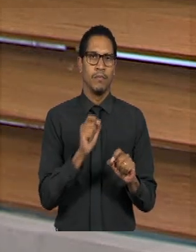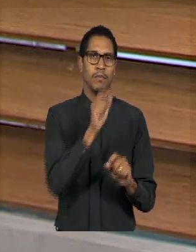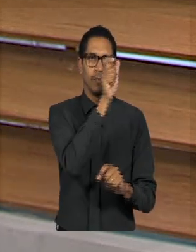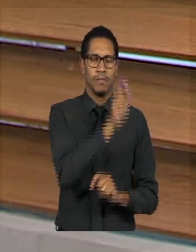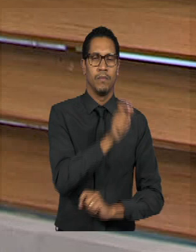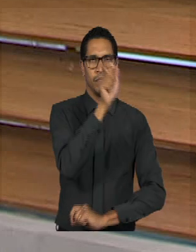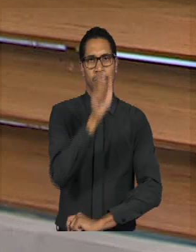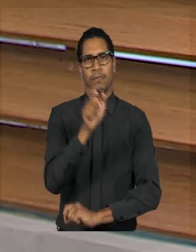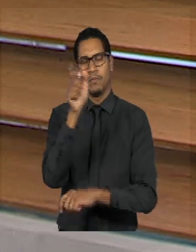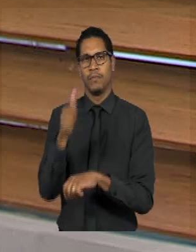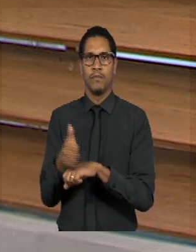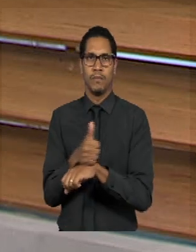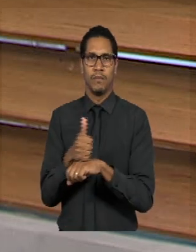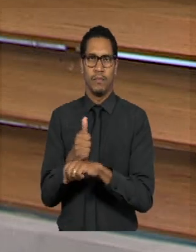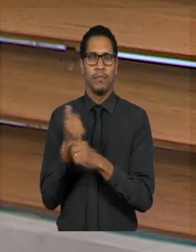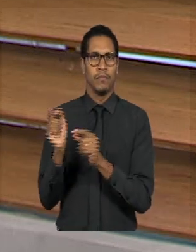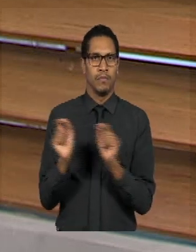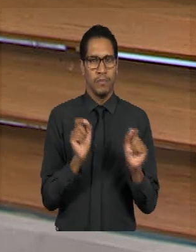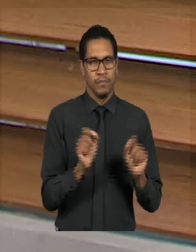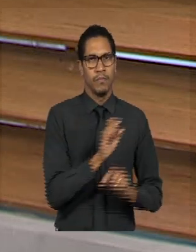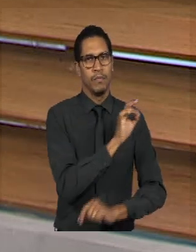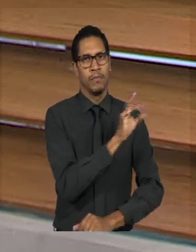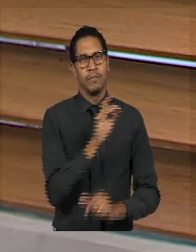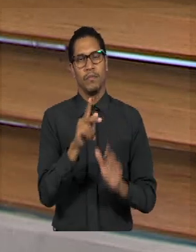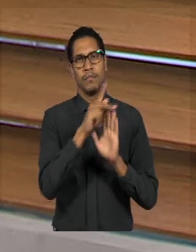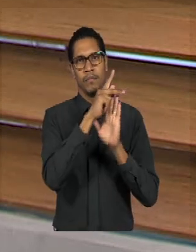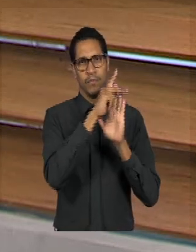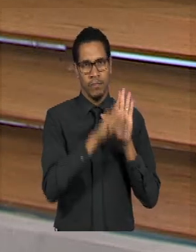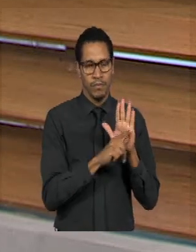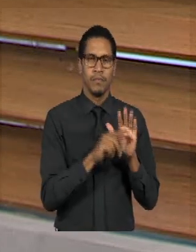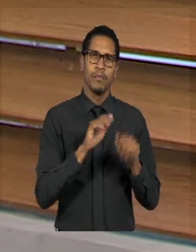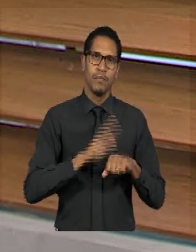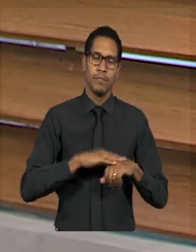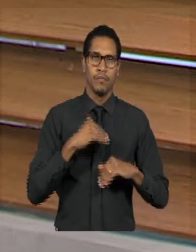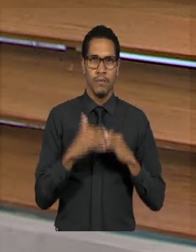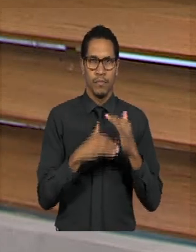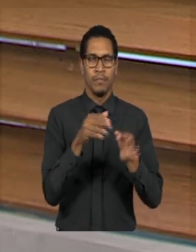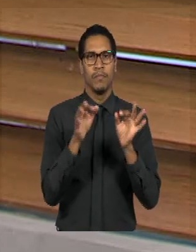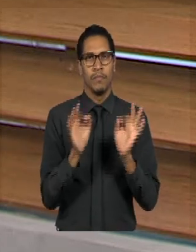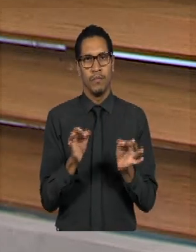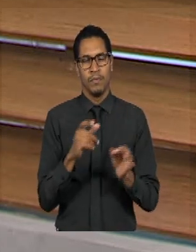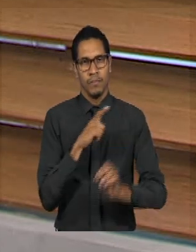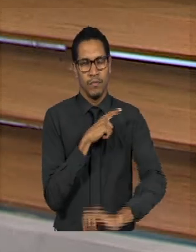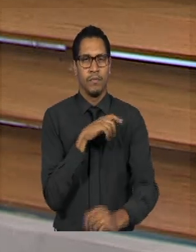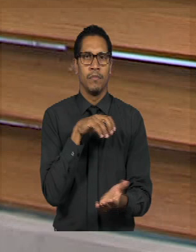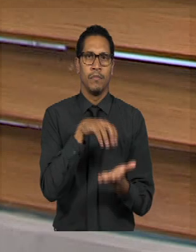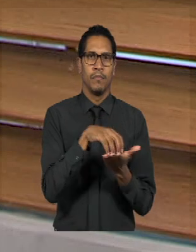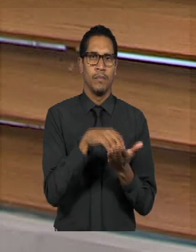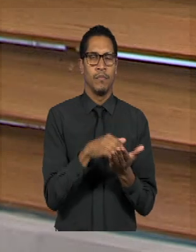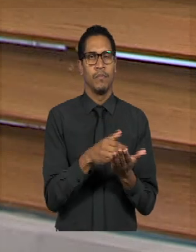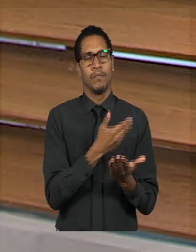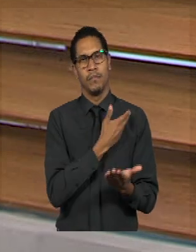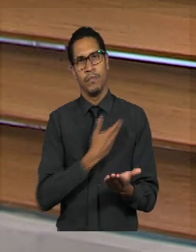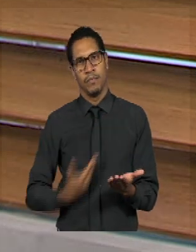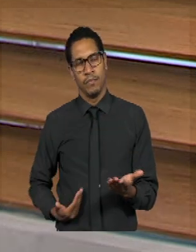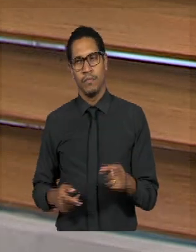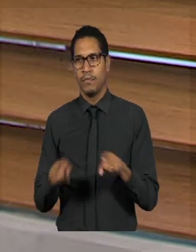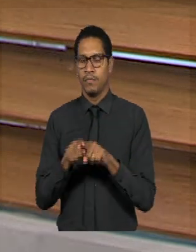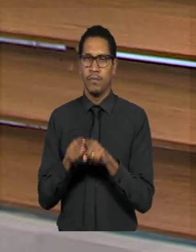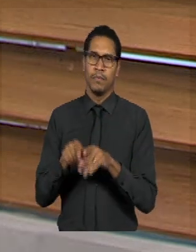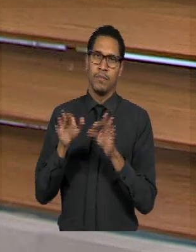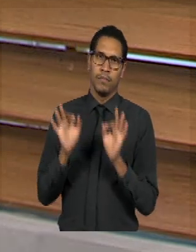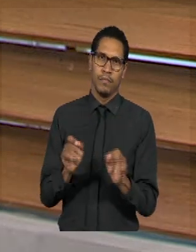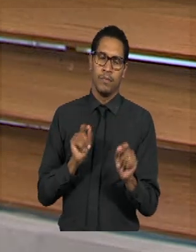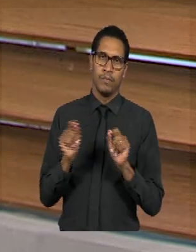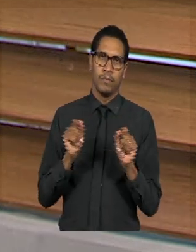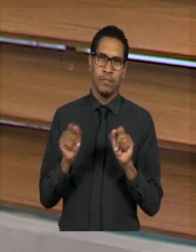profissional, tá? Cada projeto, ele é desenvolvido tanto com o setor público como